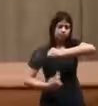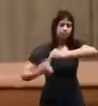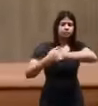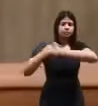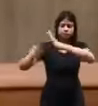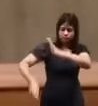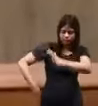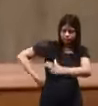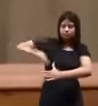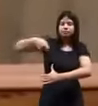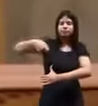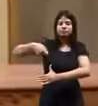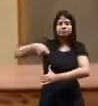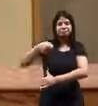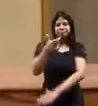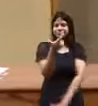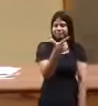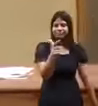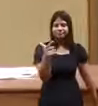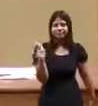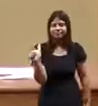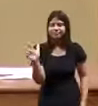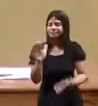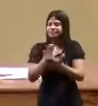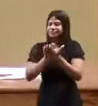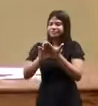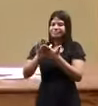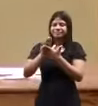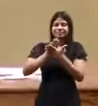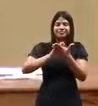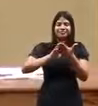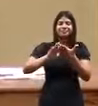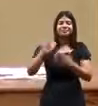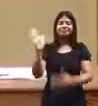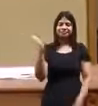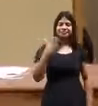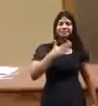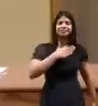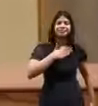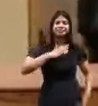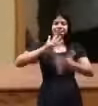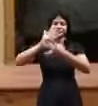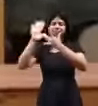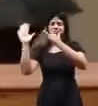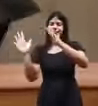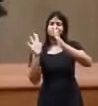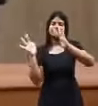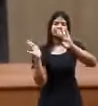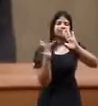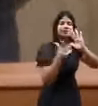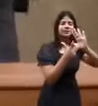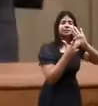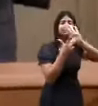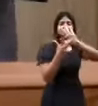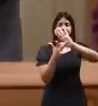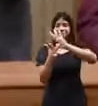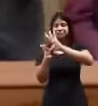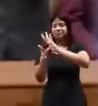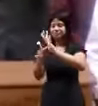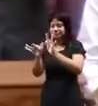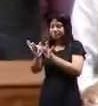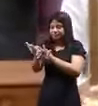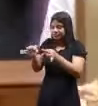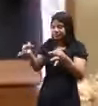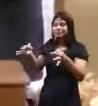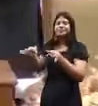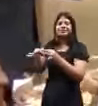reluzente, nem espada, nem escudo. Meu grande herói é humilde,